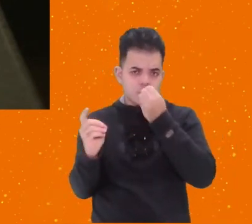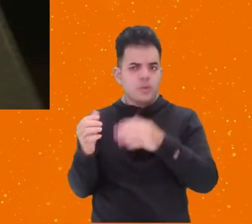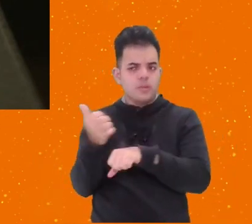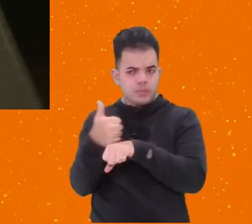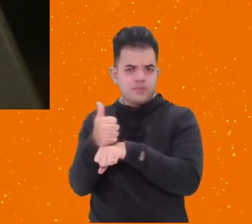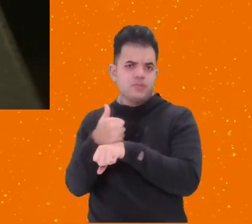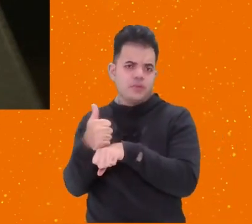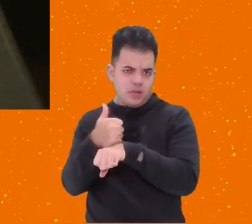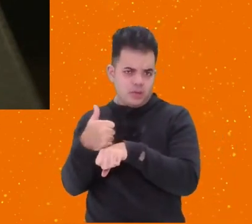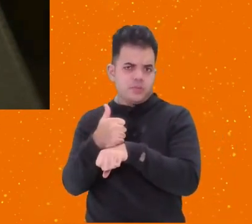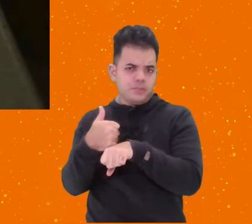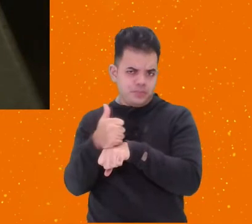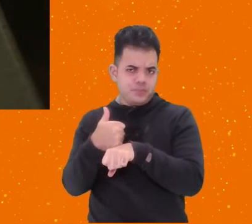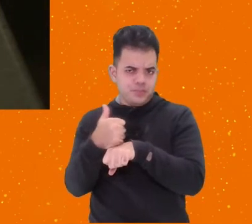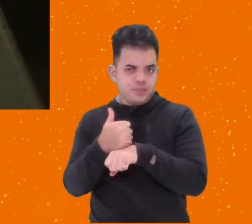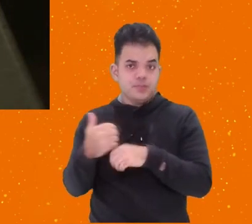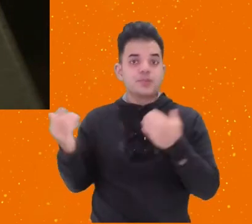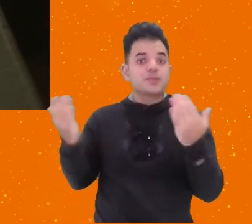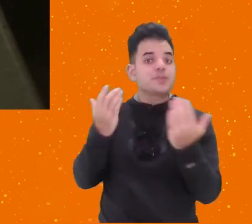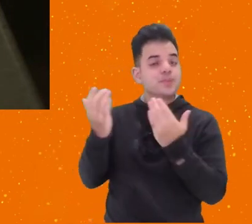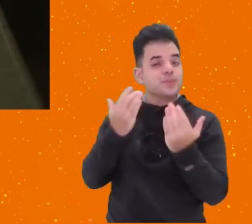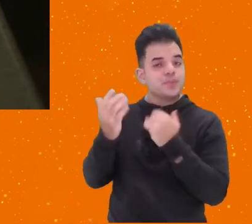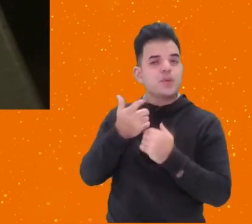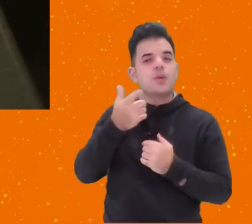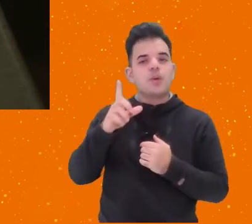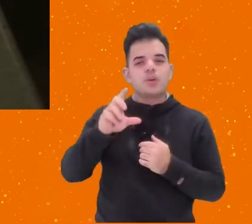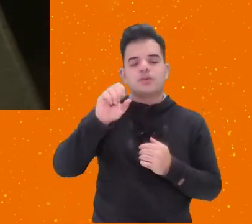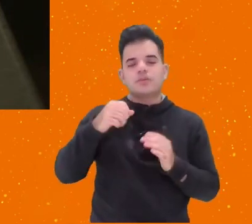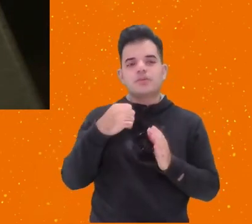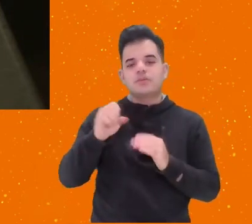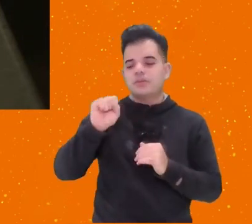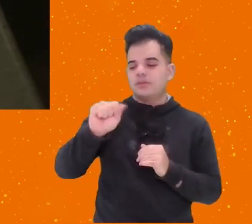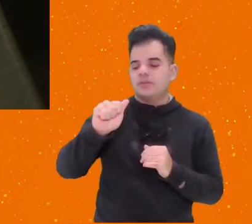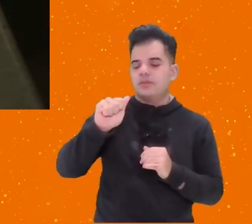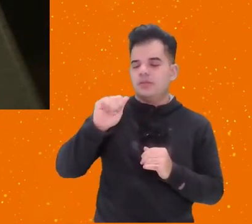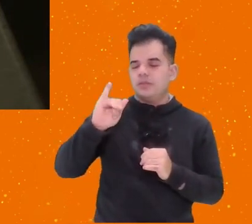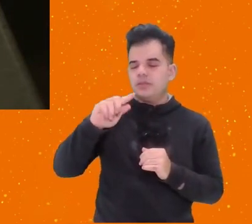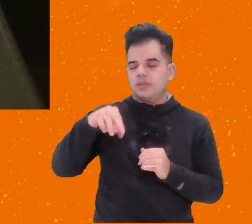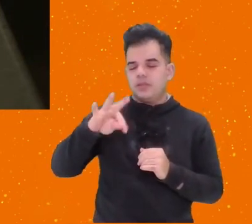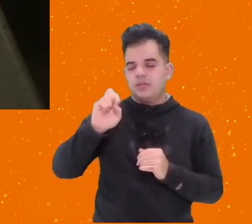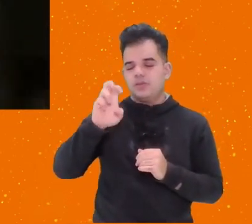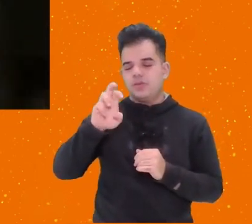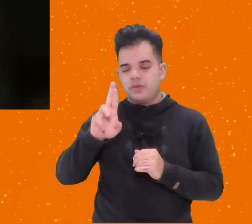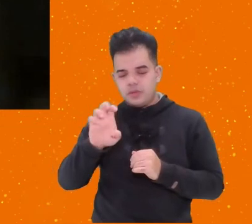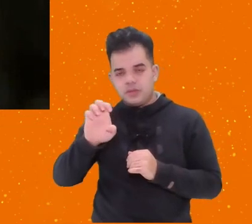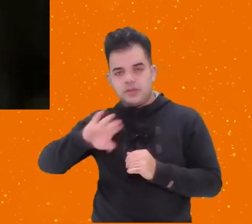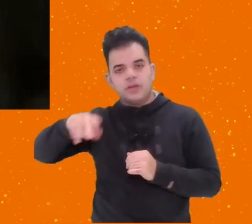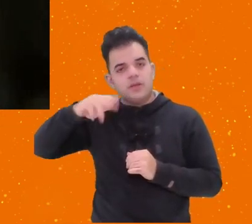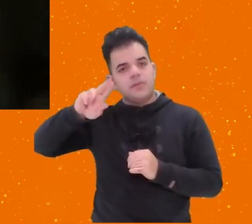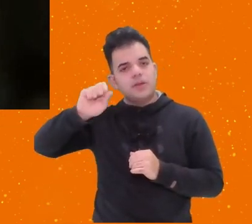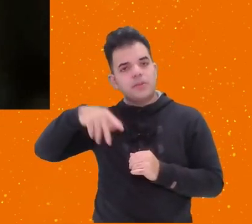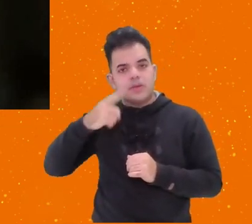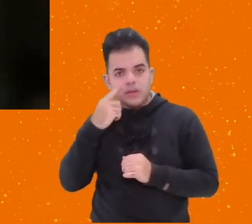mais. Tá? Comparado com, por exemplo, com a Signature Prime, que você aqui nota que já não tem